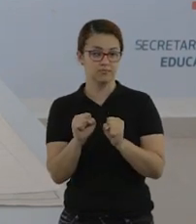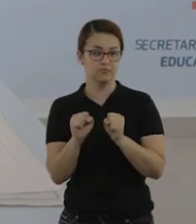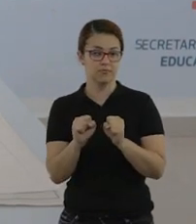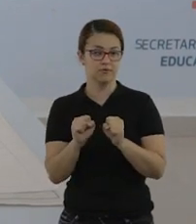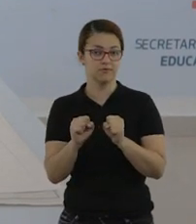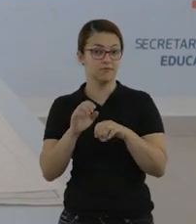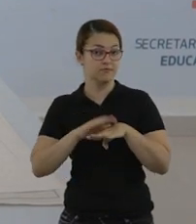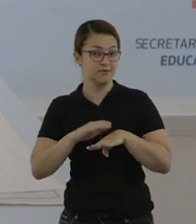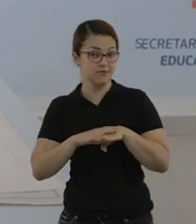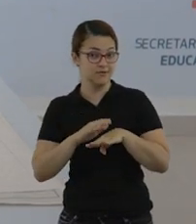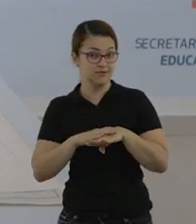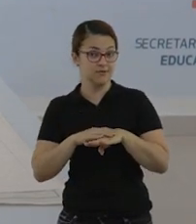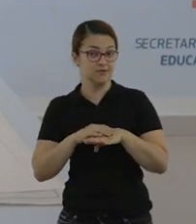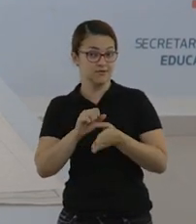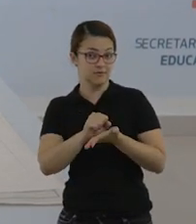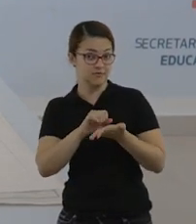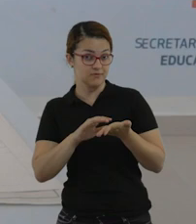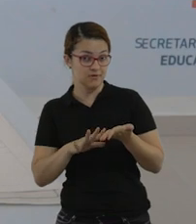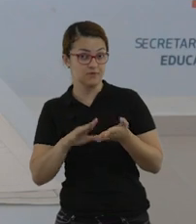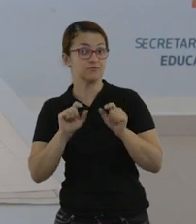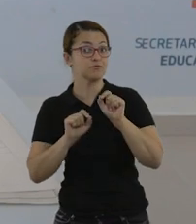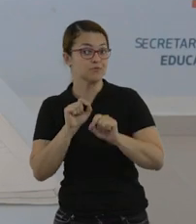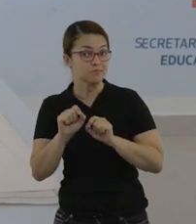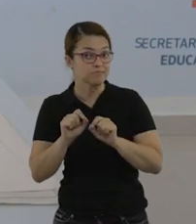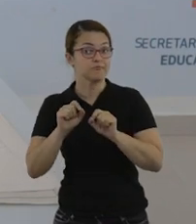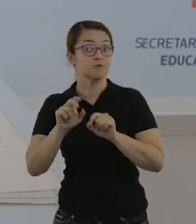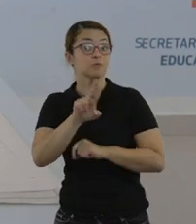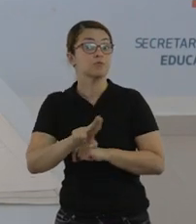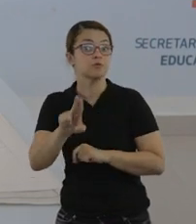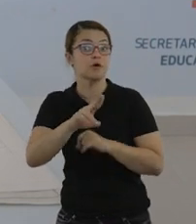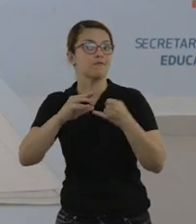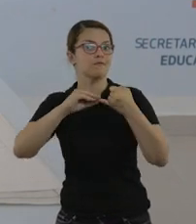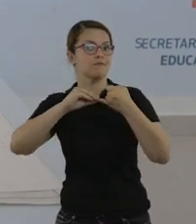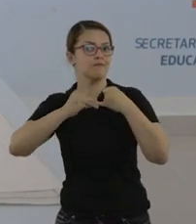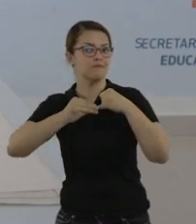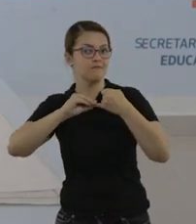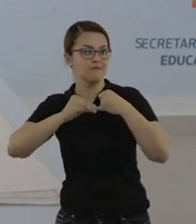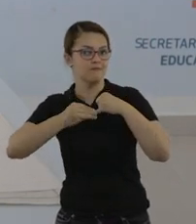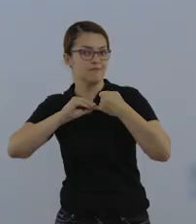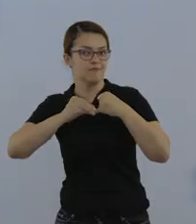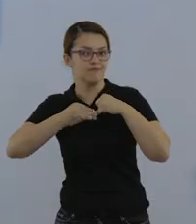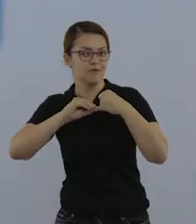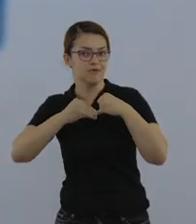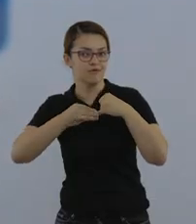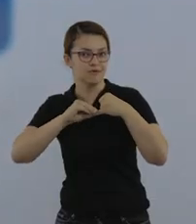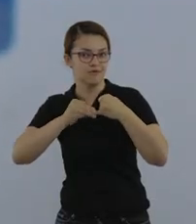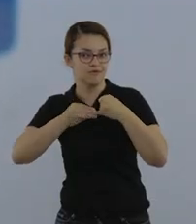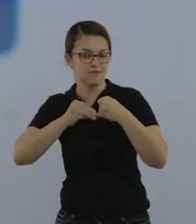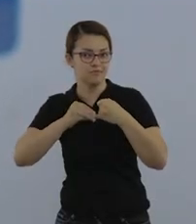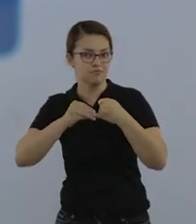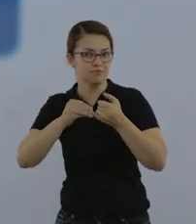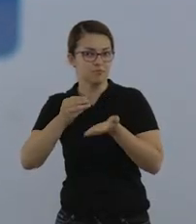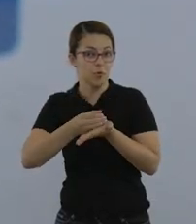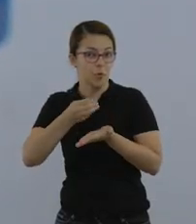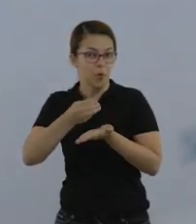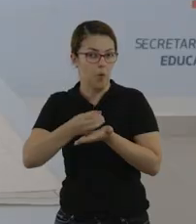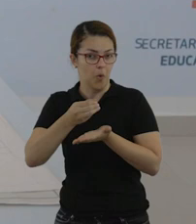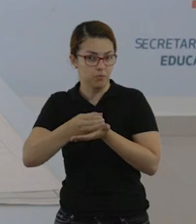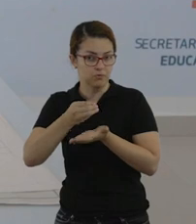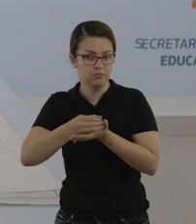fazer essa atividade aqui, ó. Você vai usar feijãozinho. Tem bastante feijão aqui que eu coloquei, mas você não vai usar tudo isso,